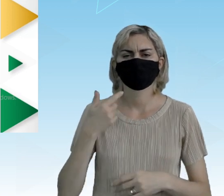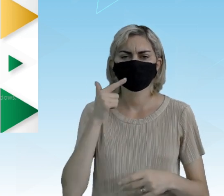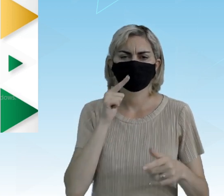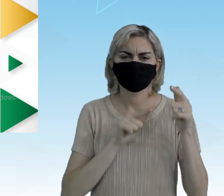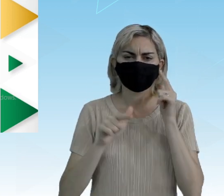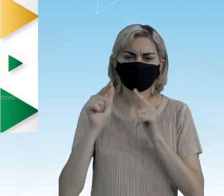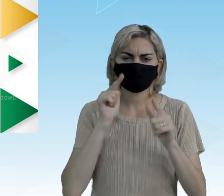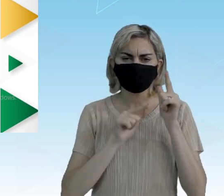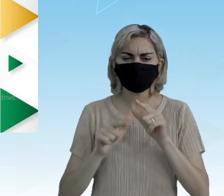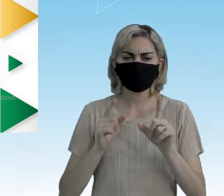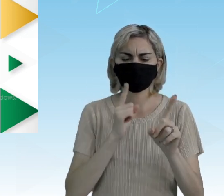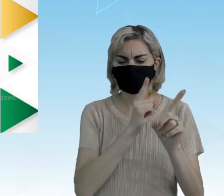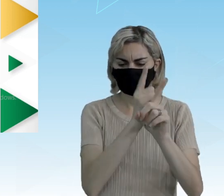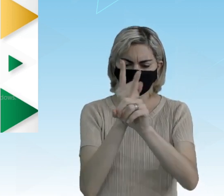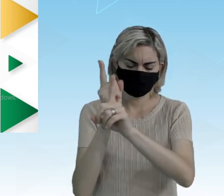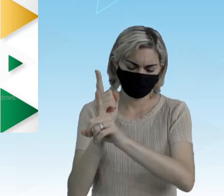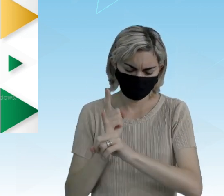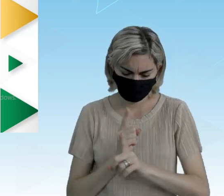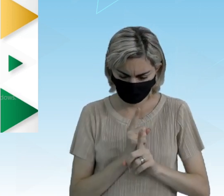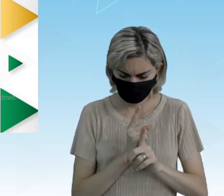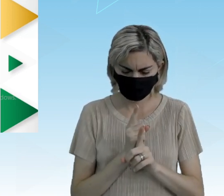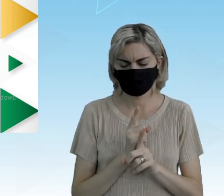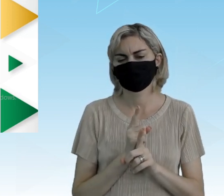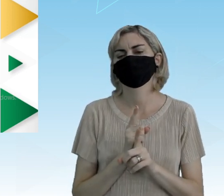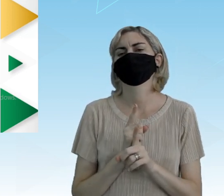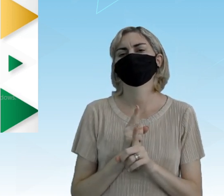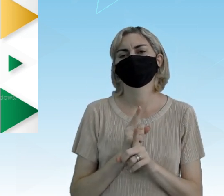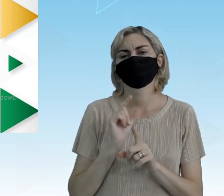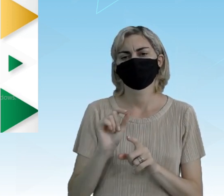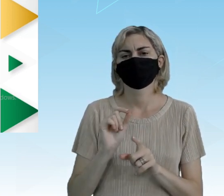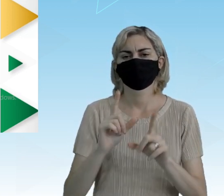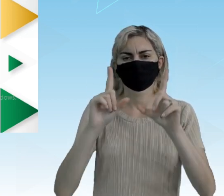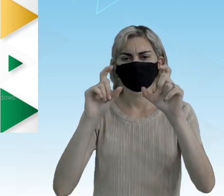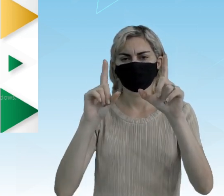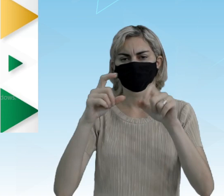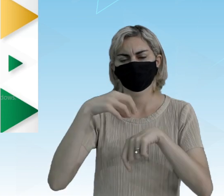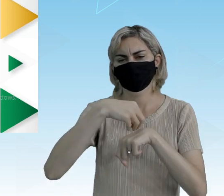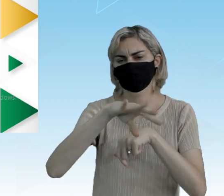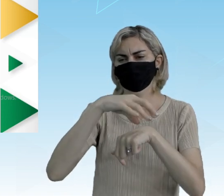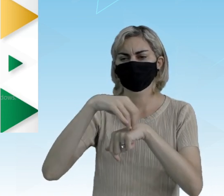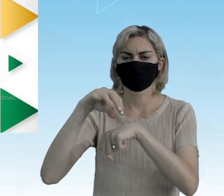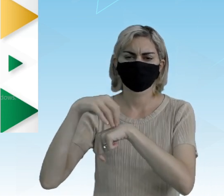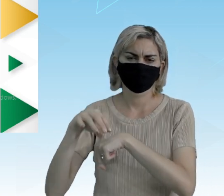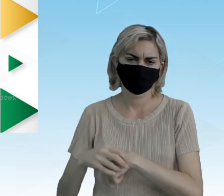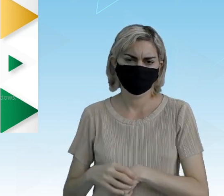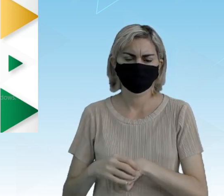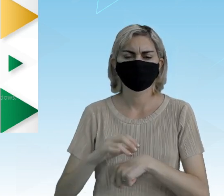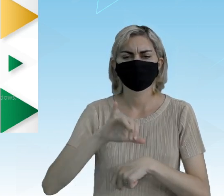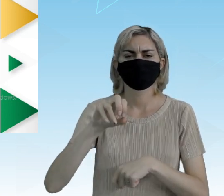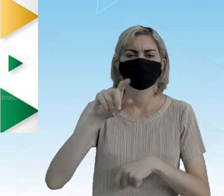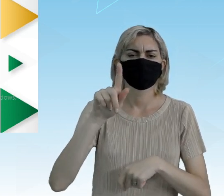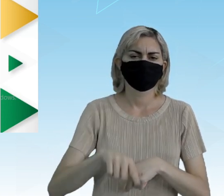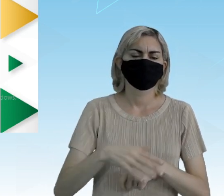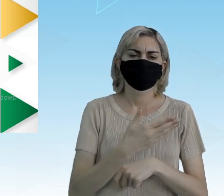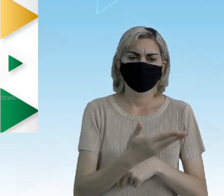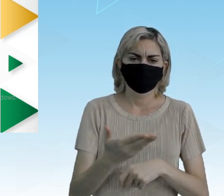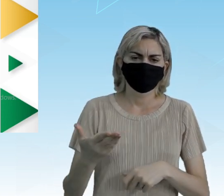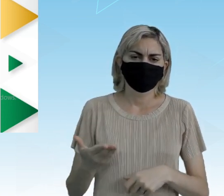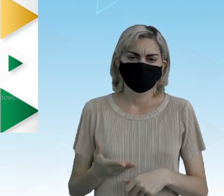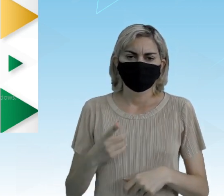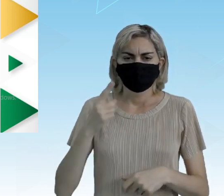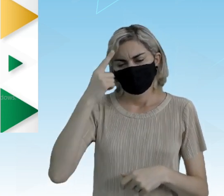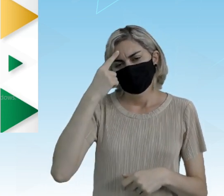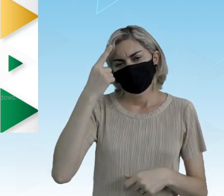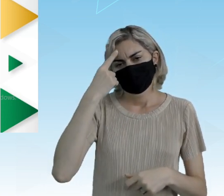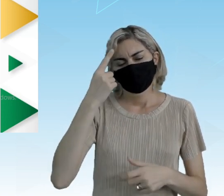consigam identificar o que essas fotos trazem, o que é que elas lembram, que jogos são esses? Pensa